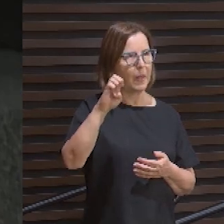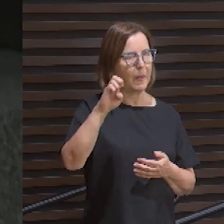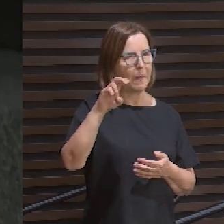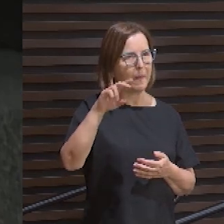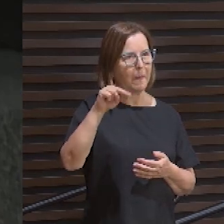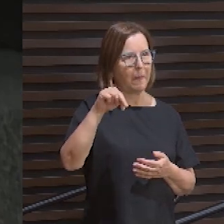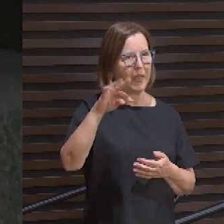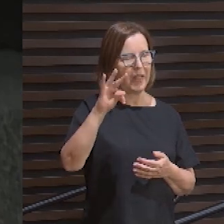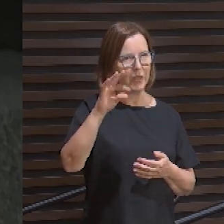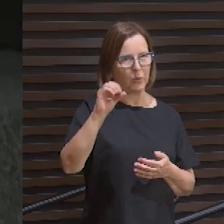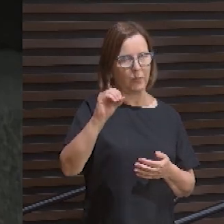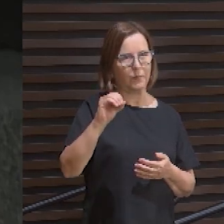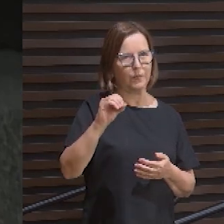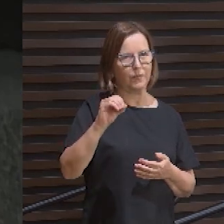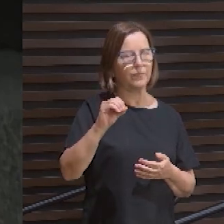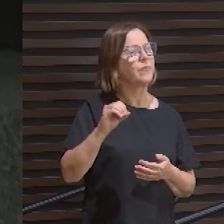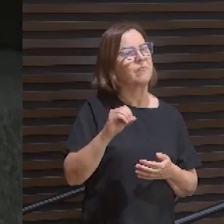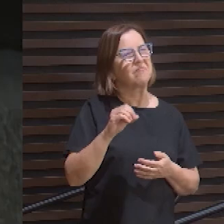quilômetros,